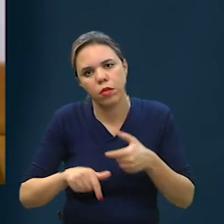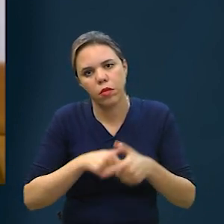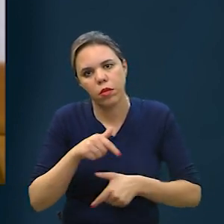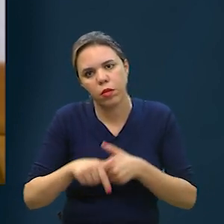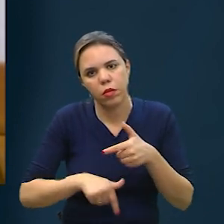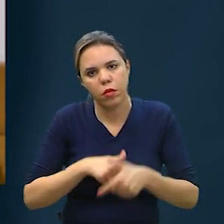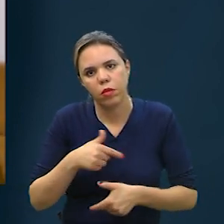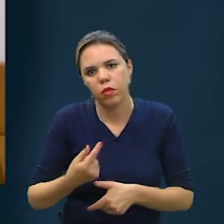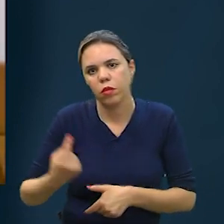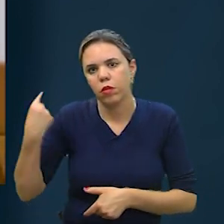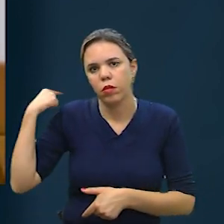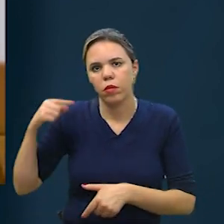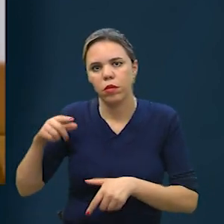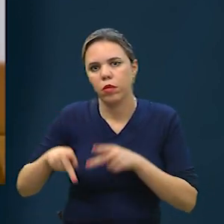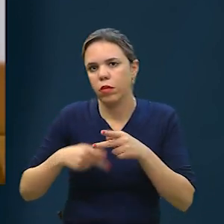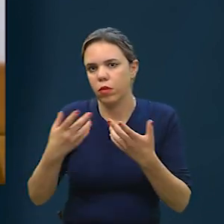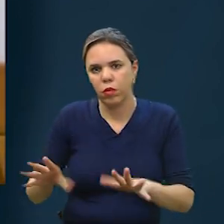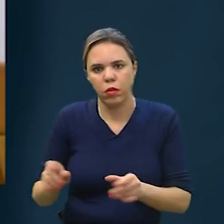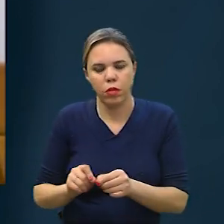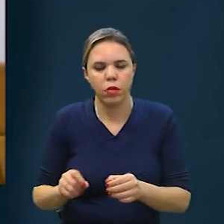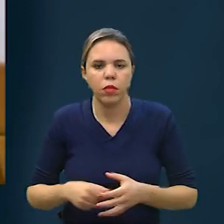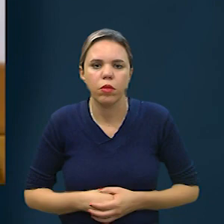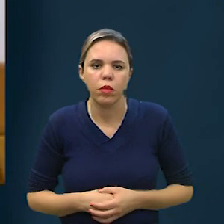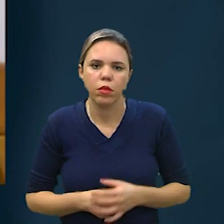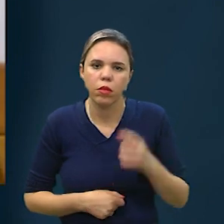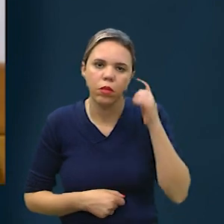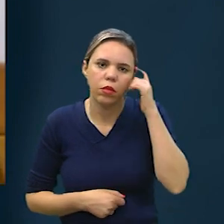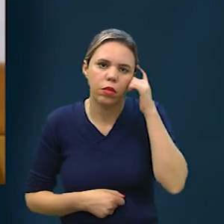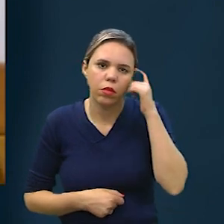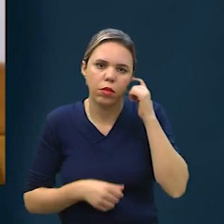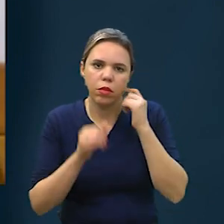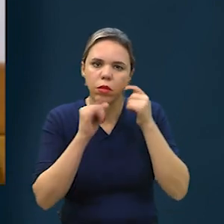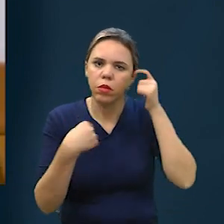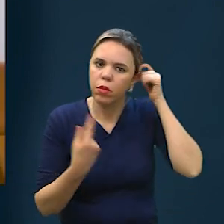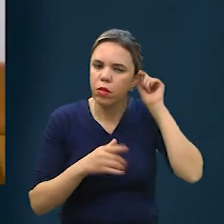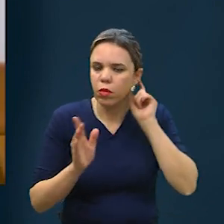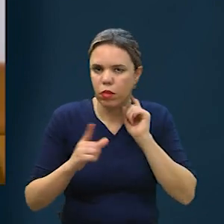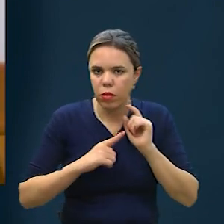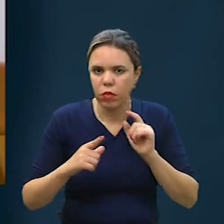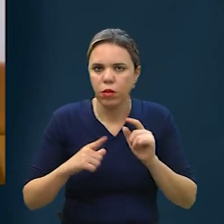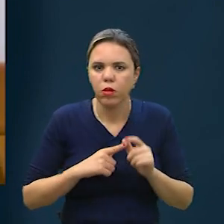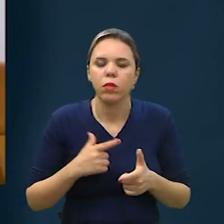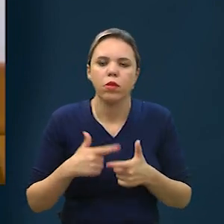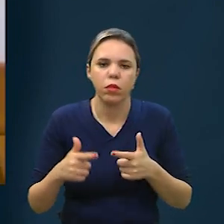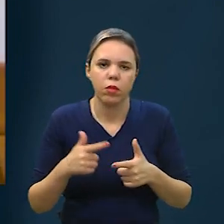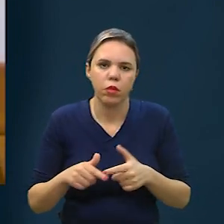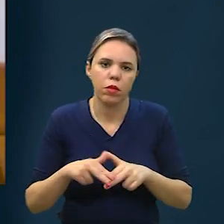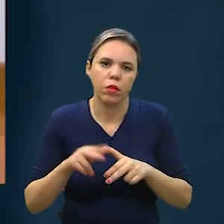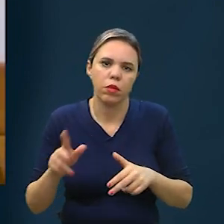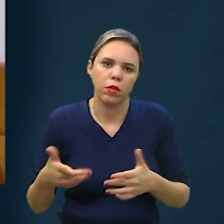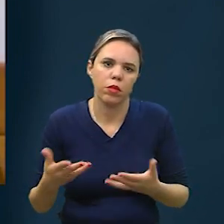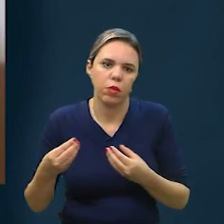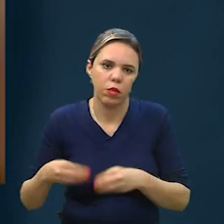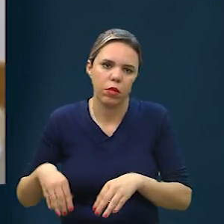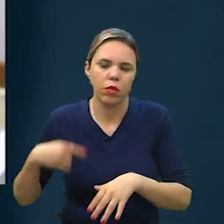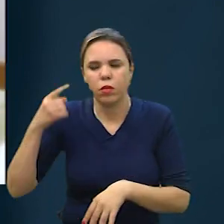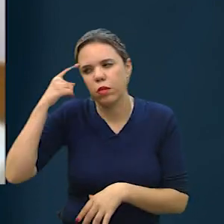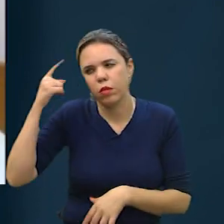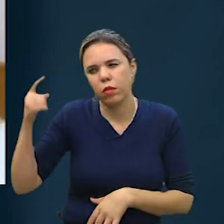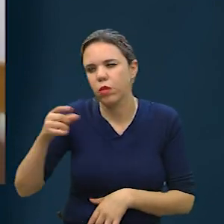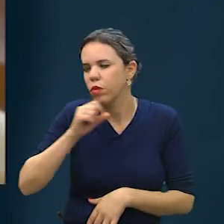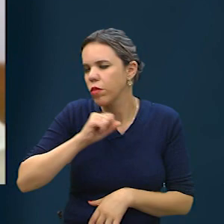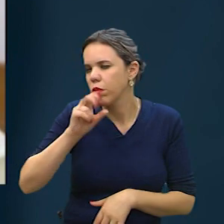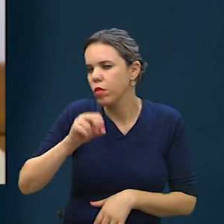fazer trabalhos que antes muitos não queriam fazer. Então, eu falo que nós já temos uma defasagem por isso. Às vezes, se você pensa